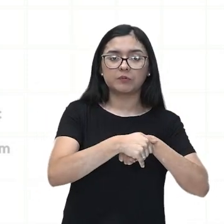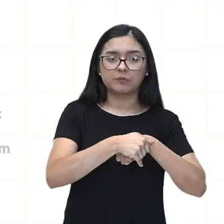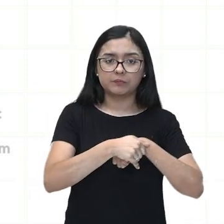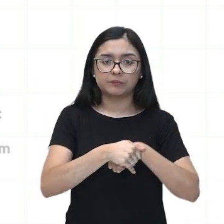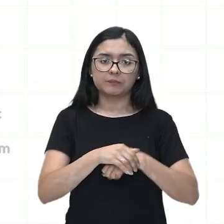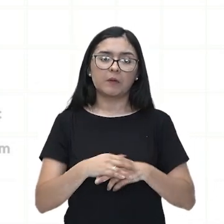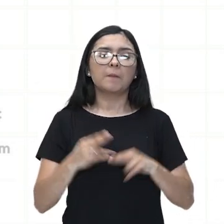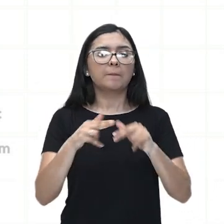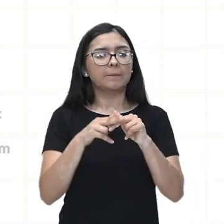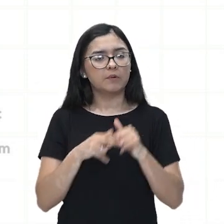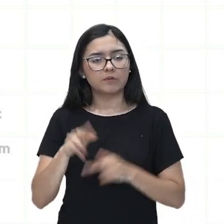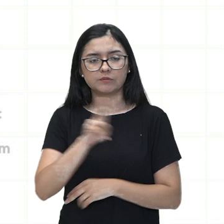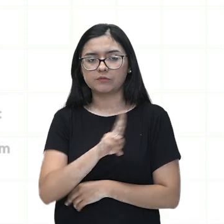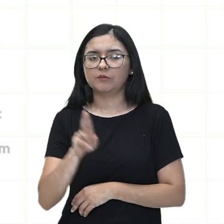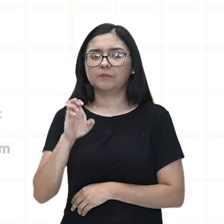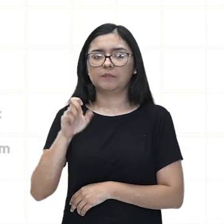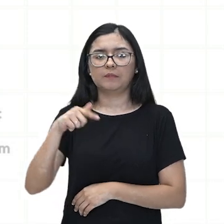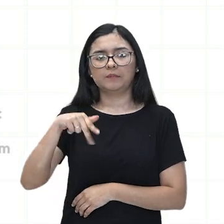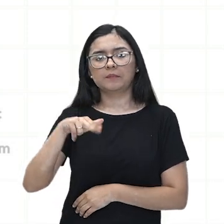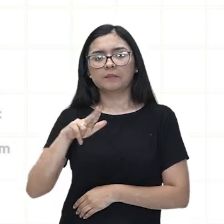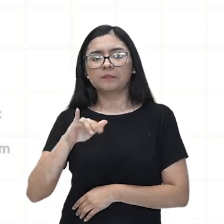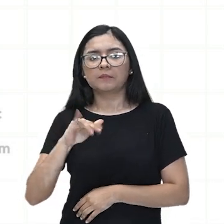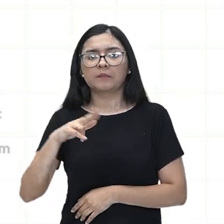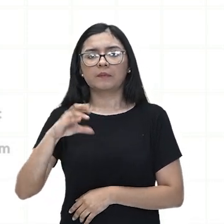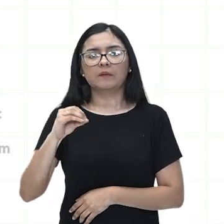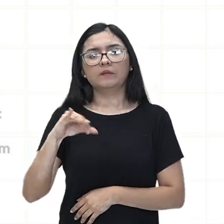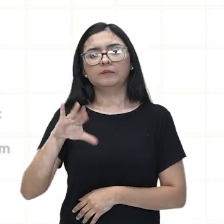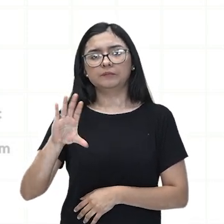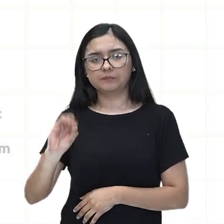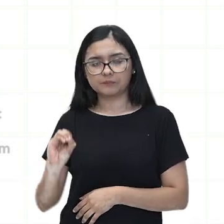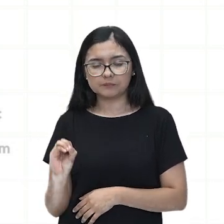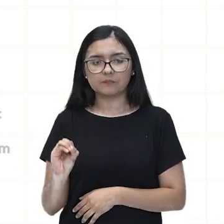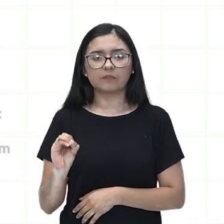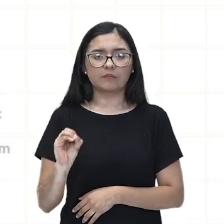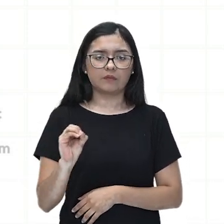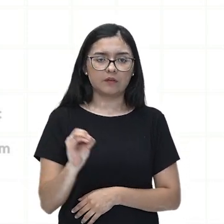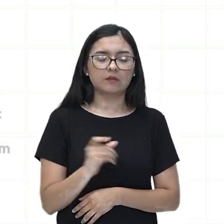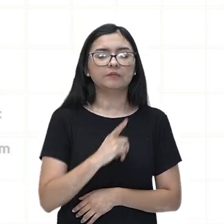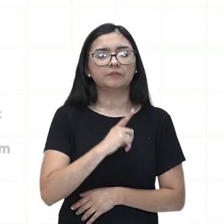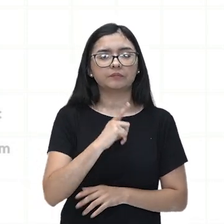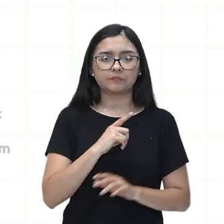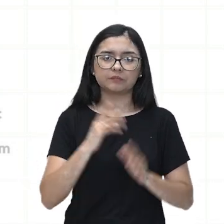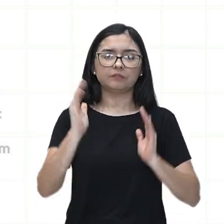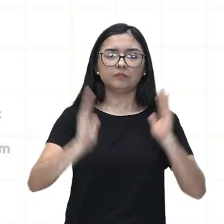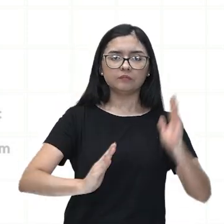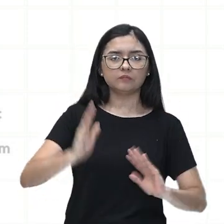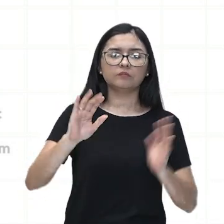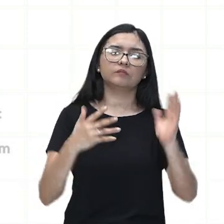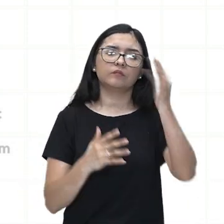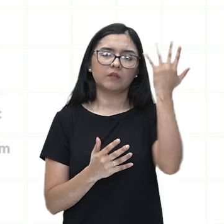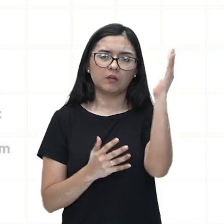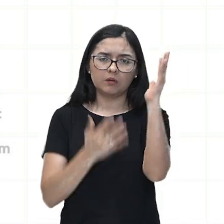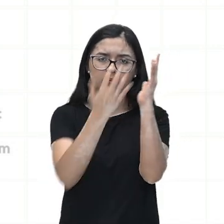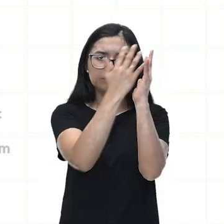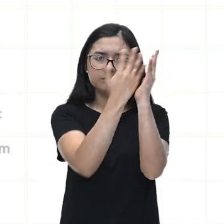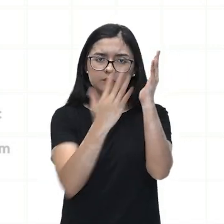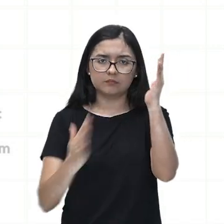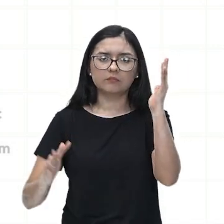é equinócio. Então, nós teremos o equinócio de outono, né, que